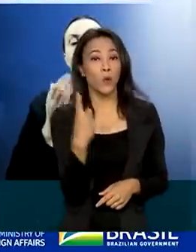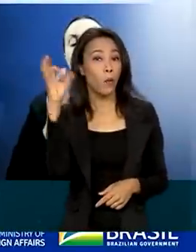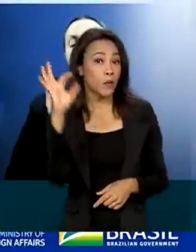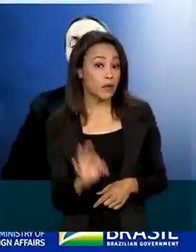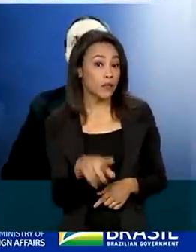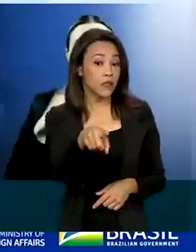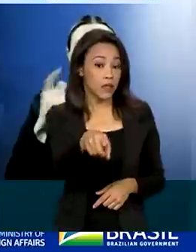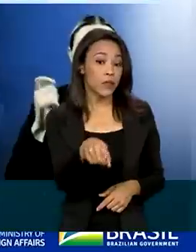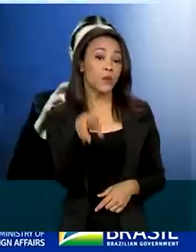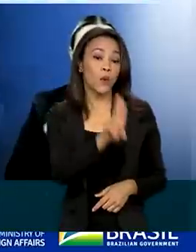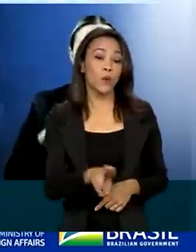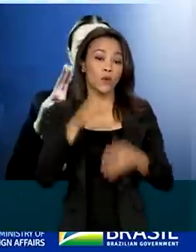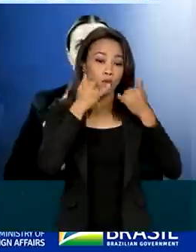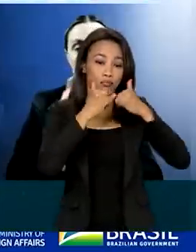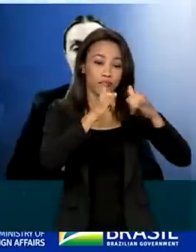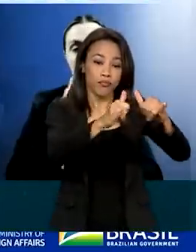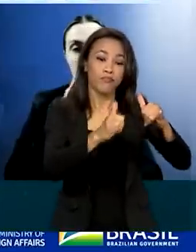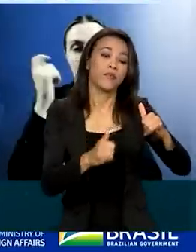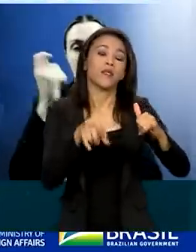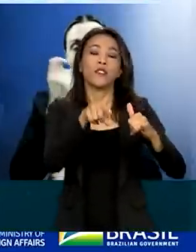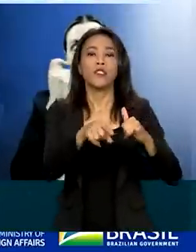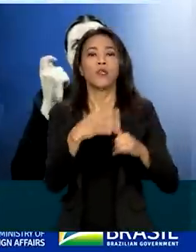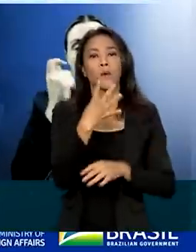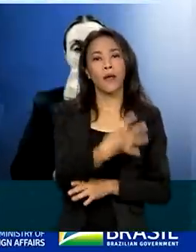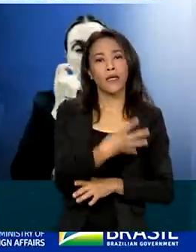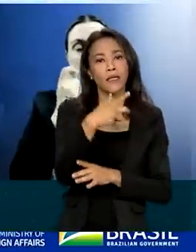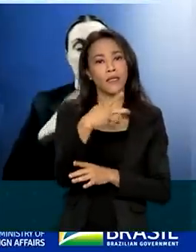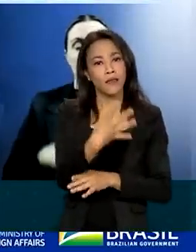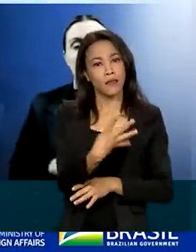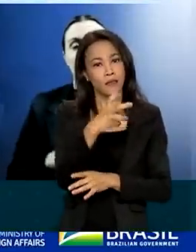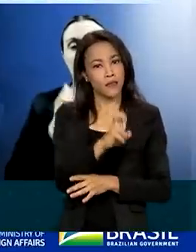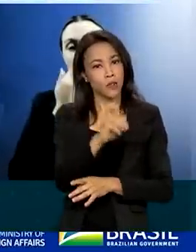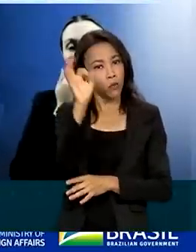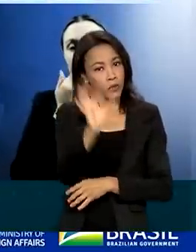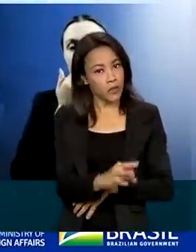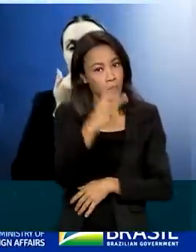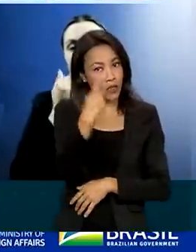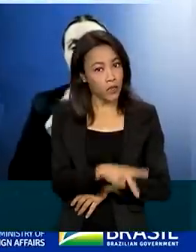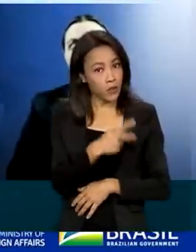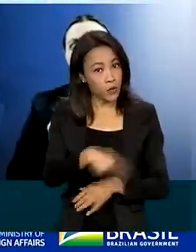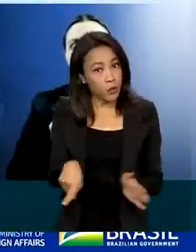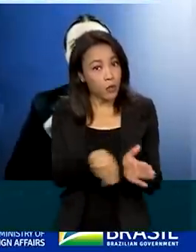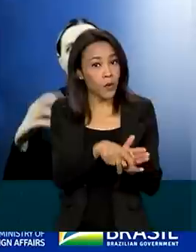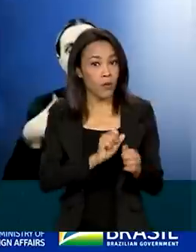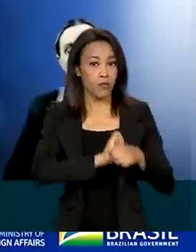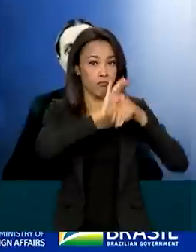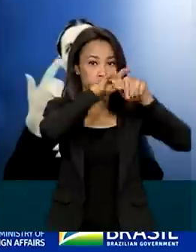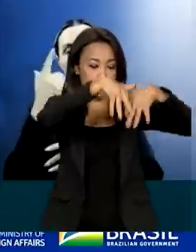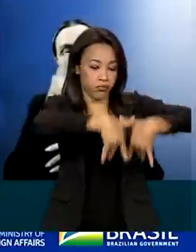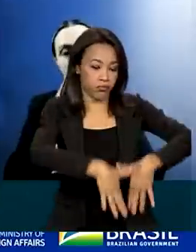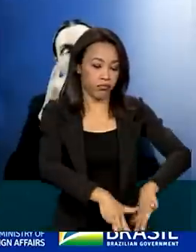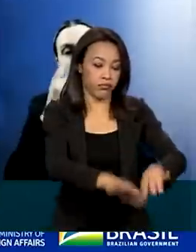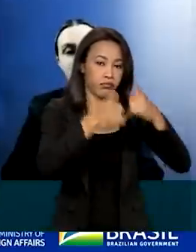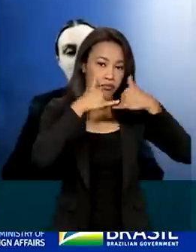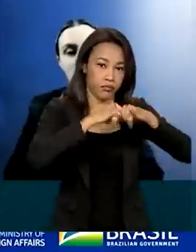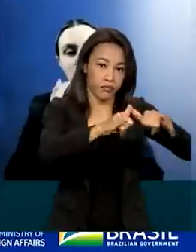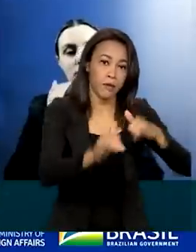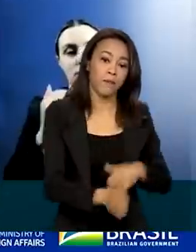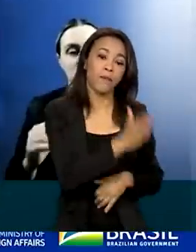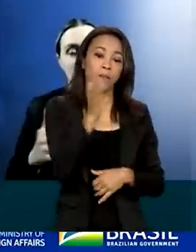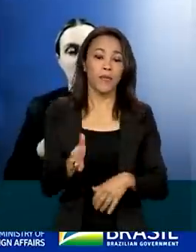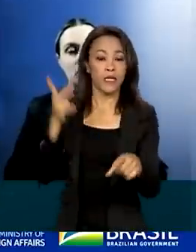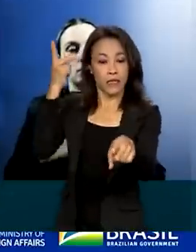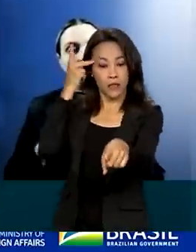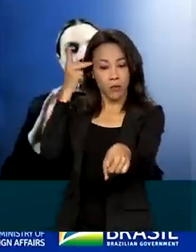elétrica renovável com 45% da energia consumida no estado de fonte hidrelétrica em São Paulo o